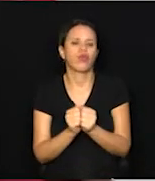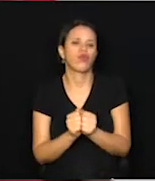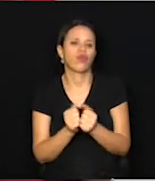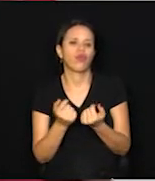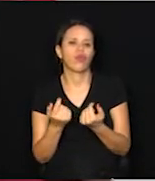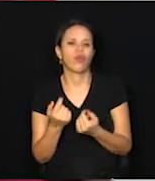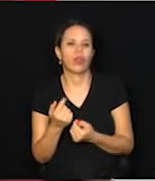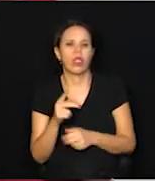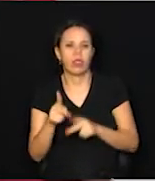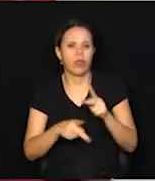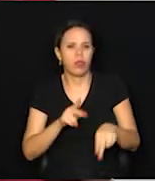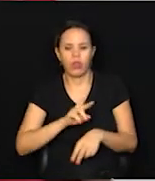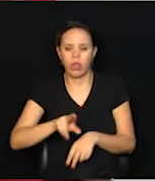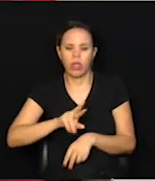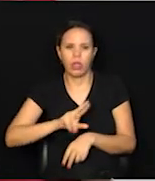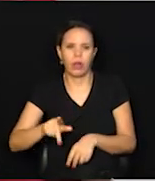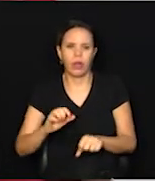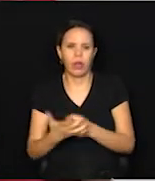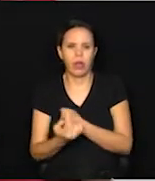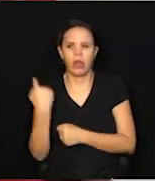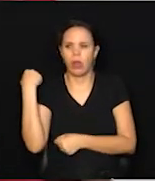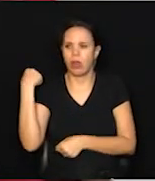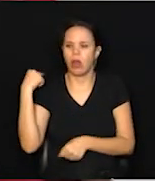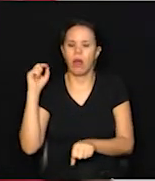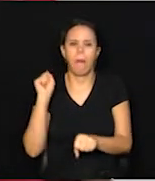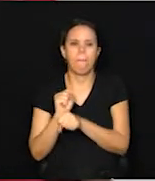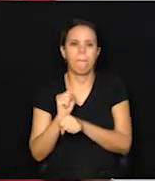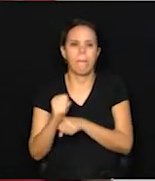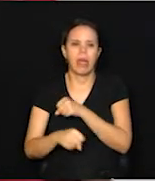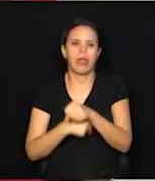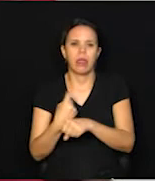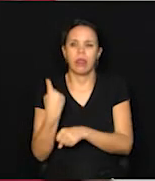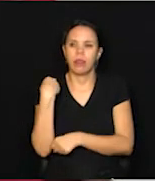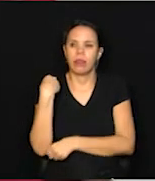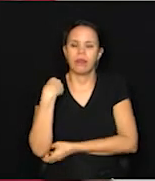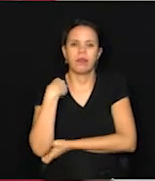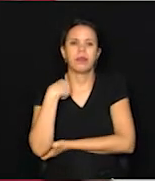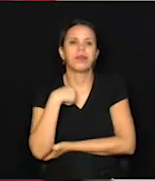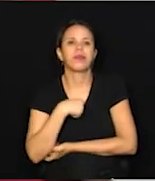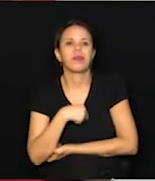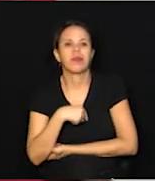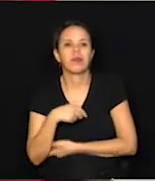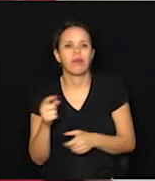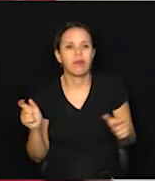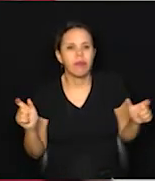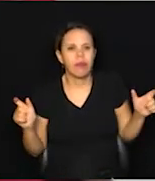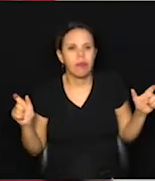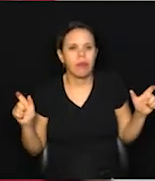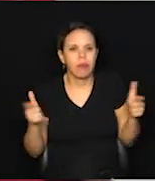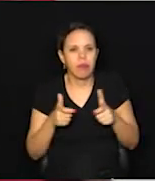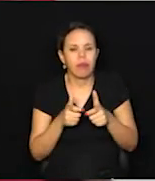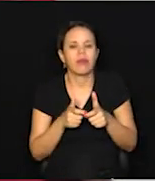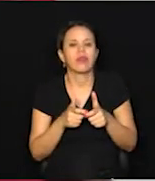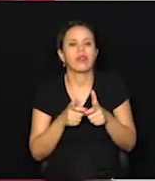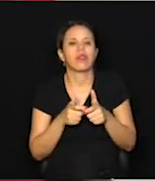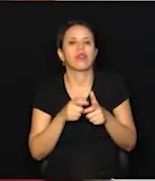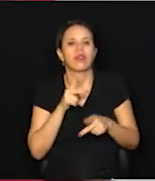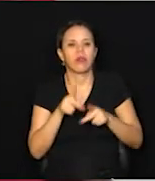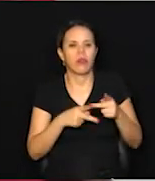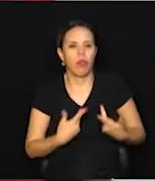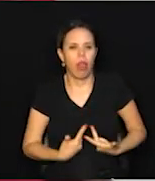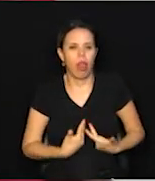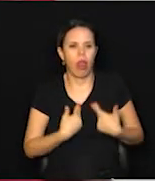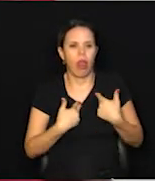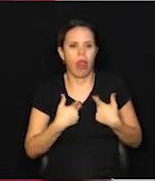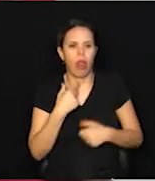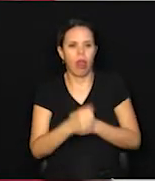dos não-Covid, que tinha ficado parada no ano passado, porque com a redução dos movimentos cirúrgicos do ano passado